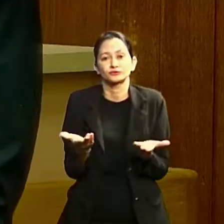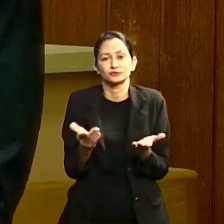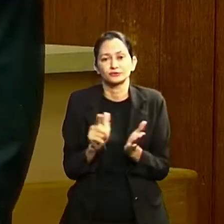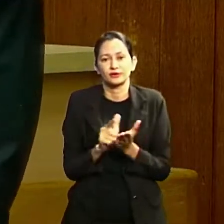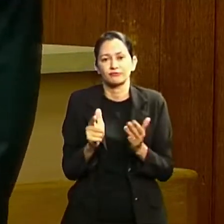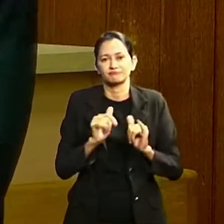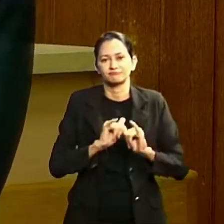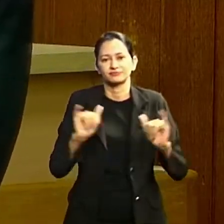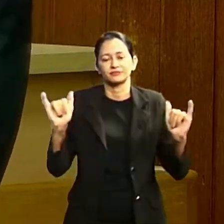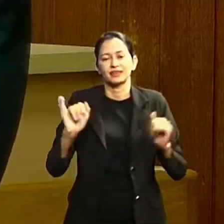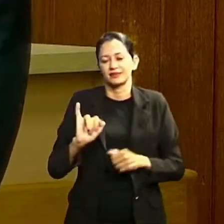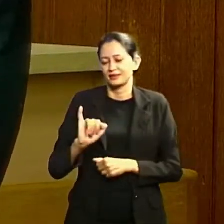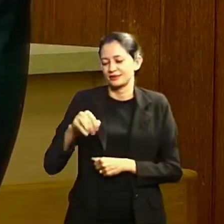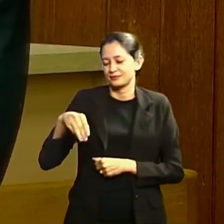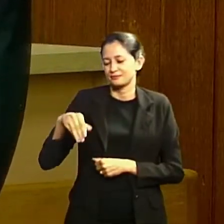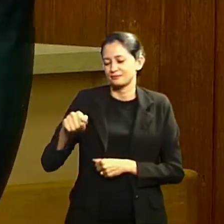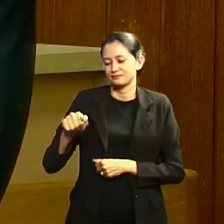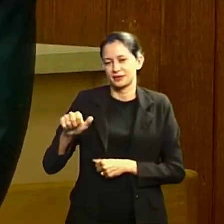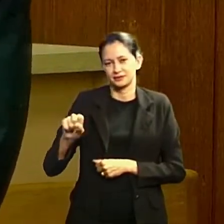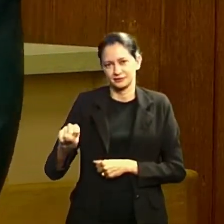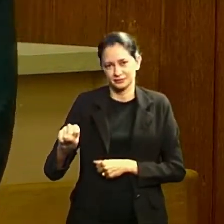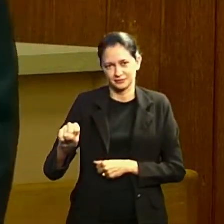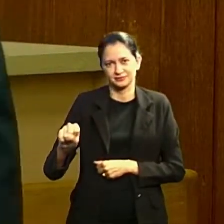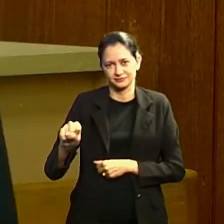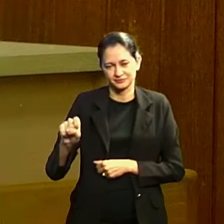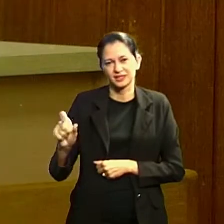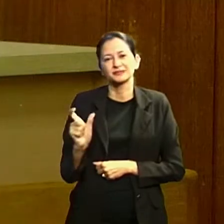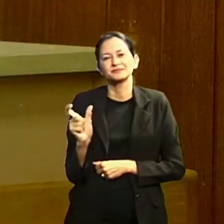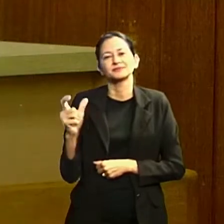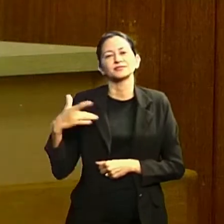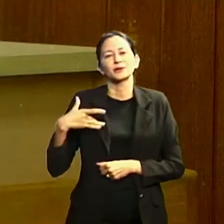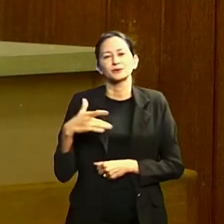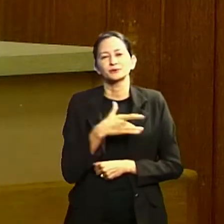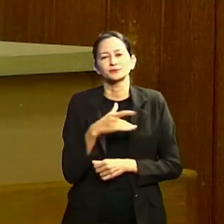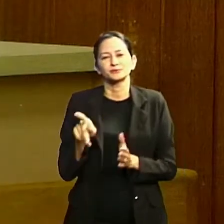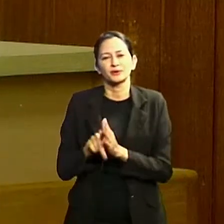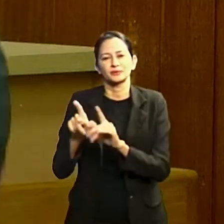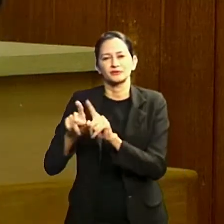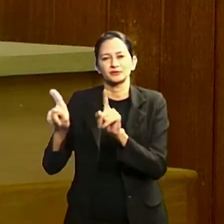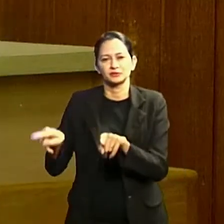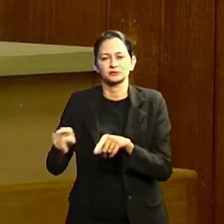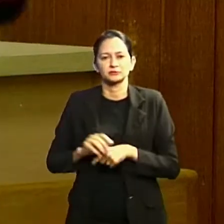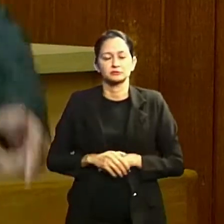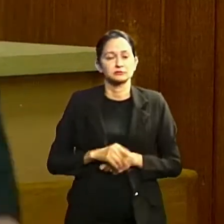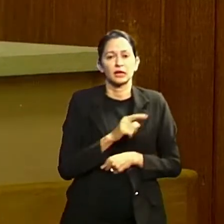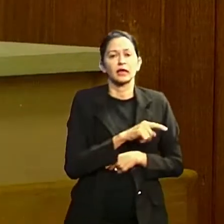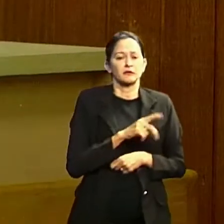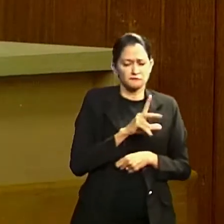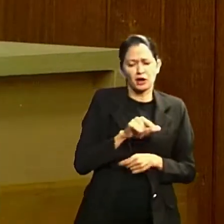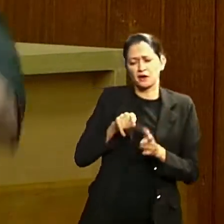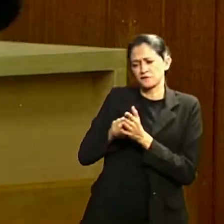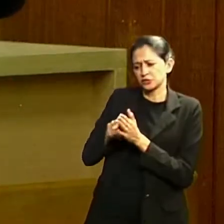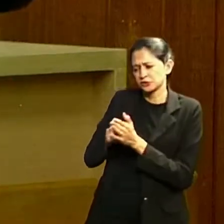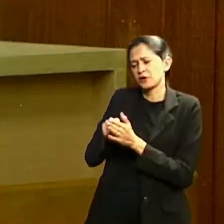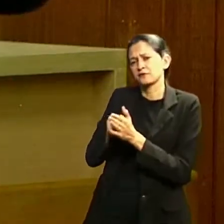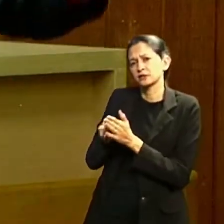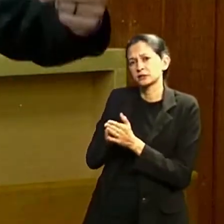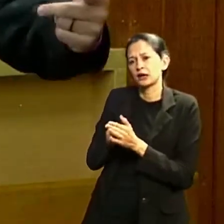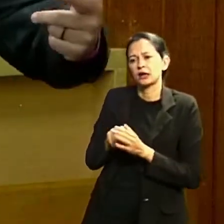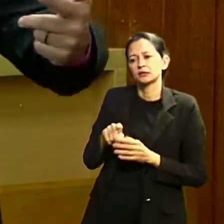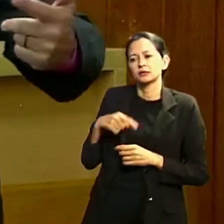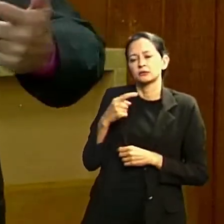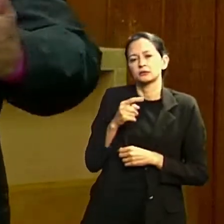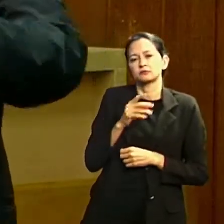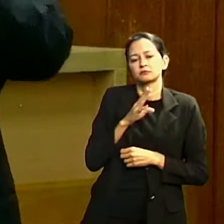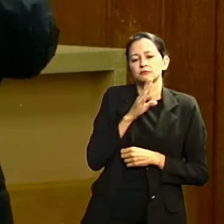IMAS. Prefeito engavetou a auditoria do IMAS. Engavetou por quê? Por que que ele